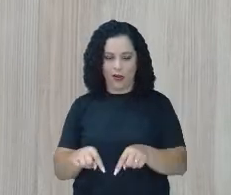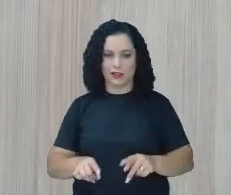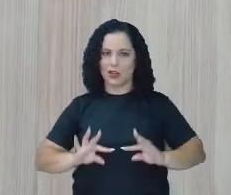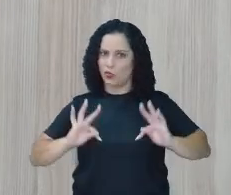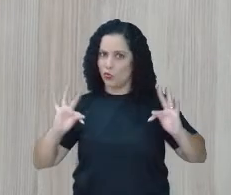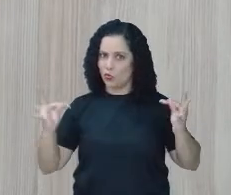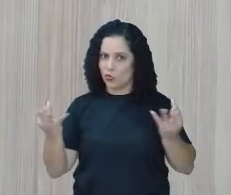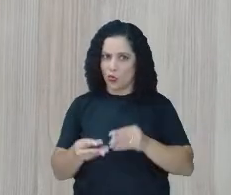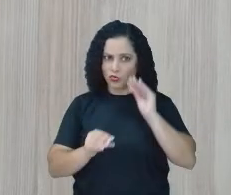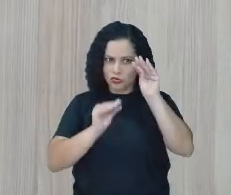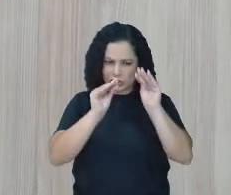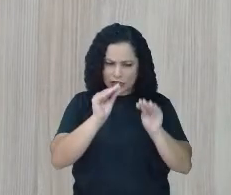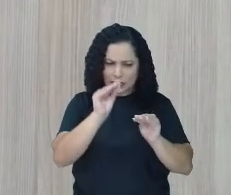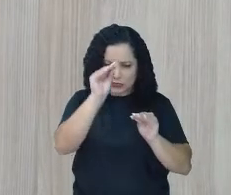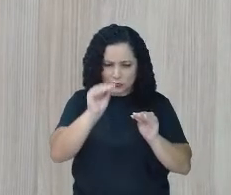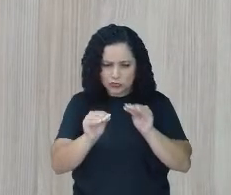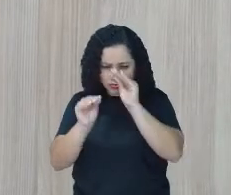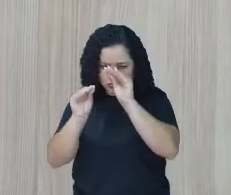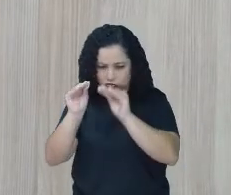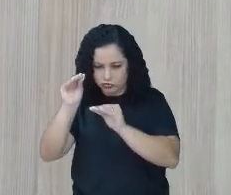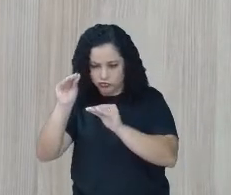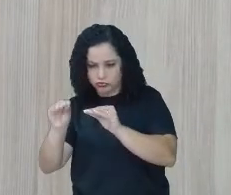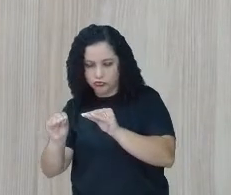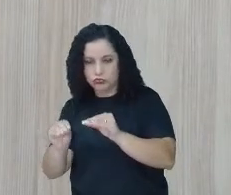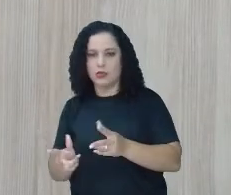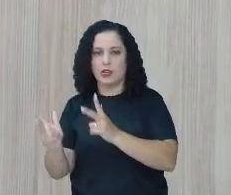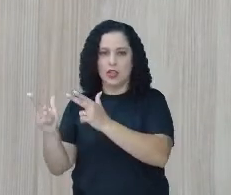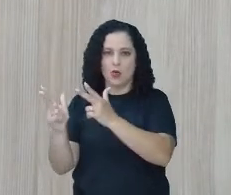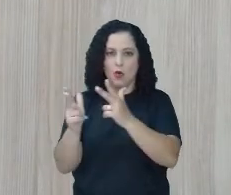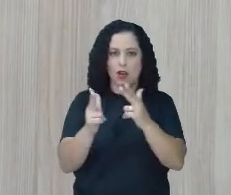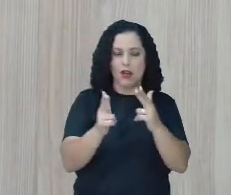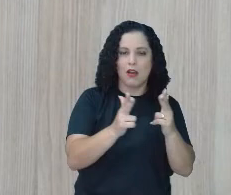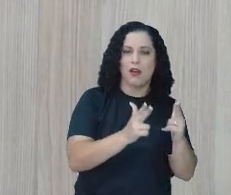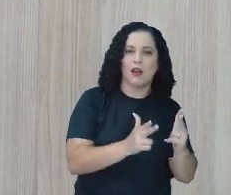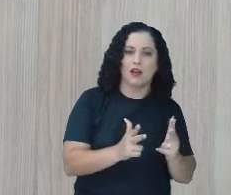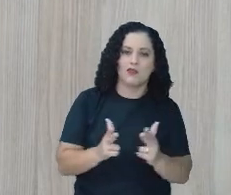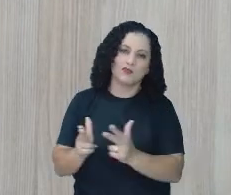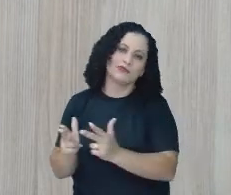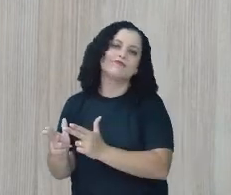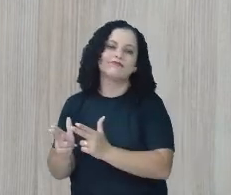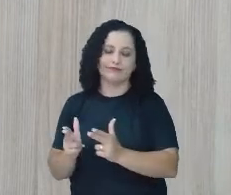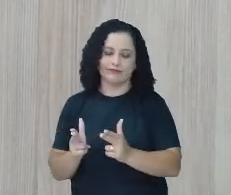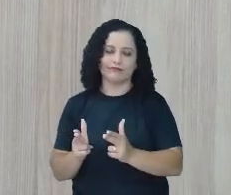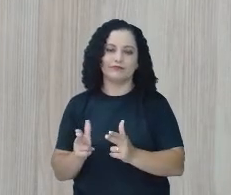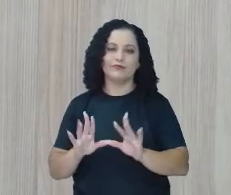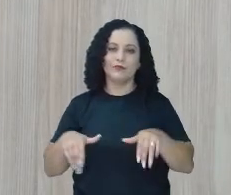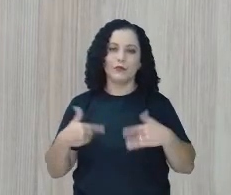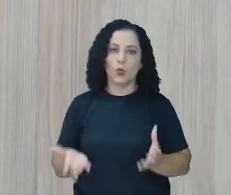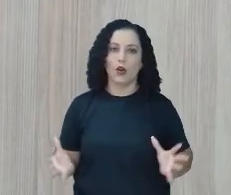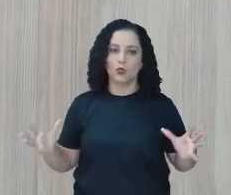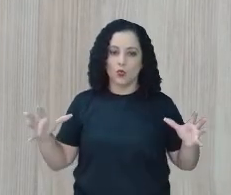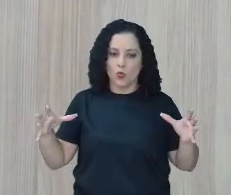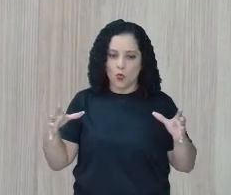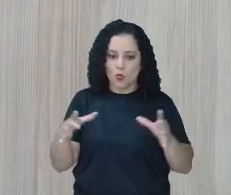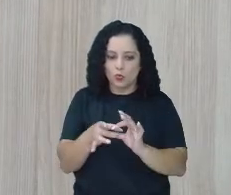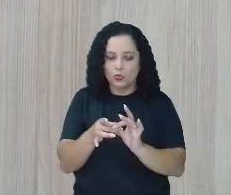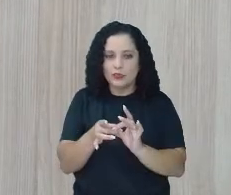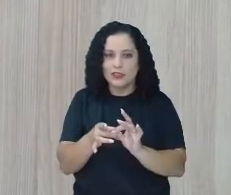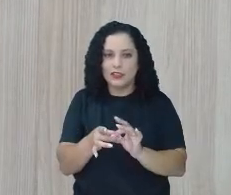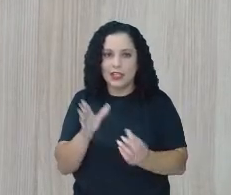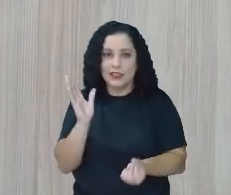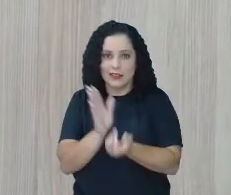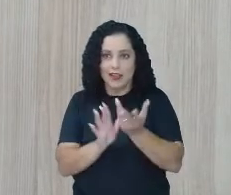iguais, certo? Então, quando você une aí esses blocos iguais, formando esse bloco maior,